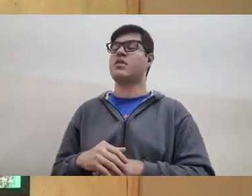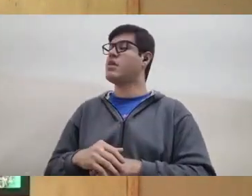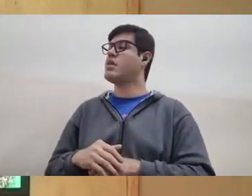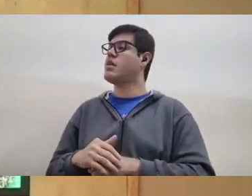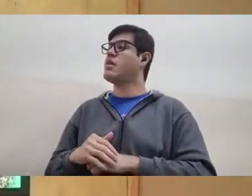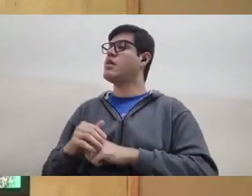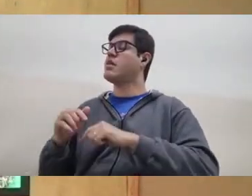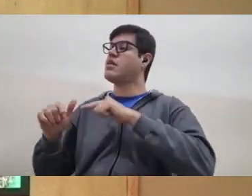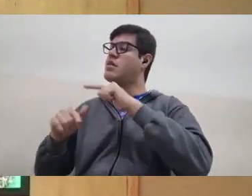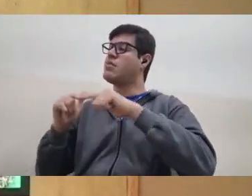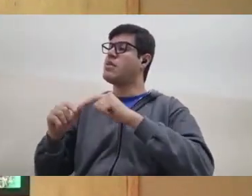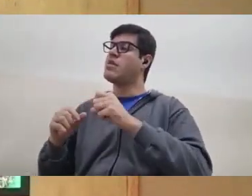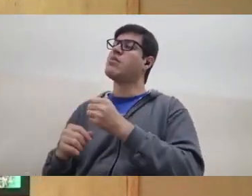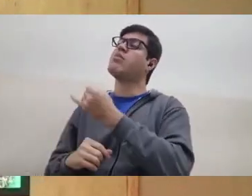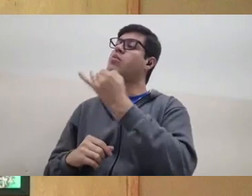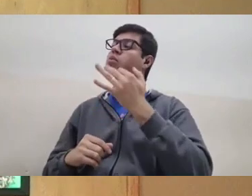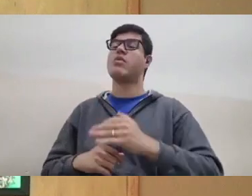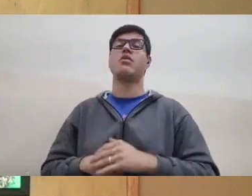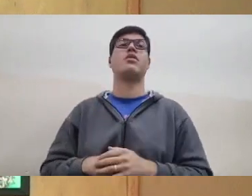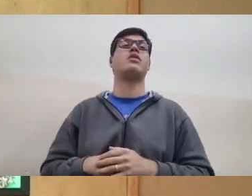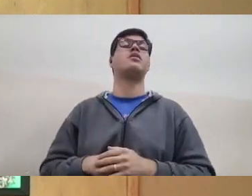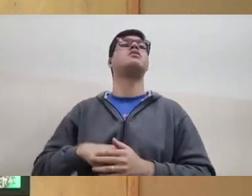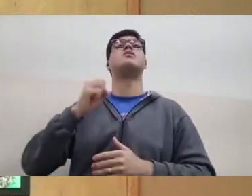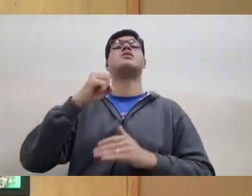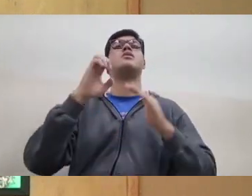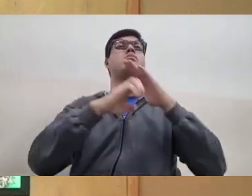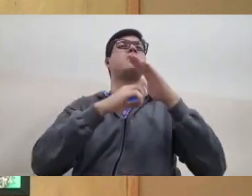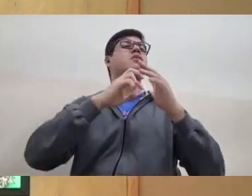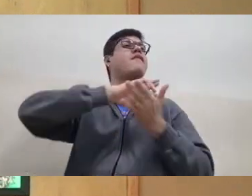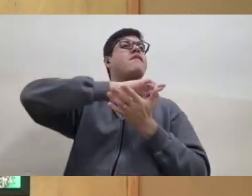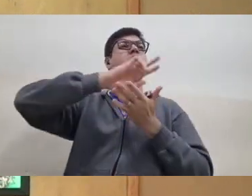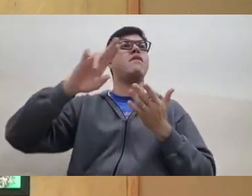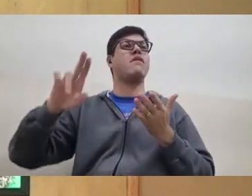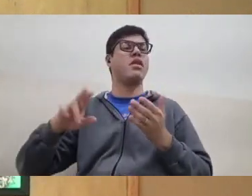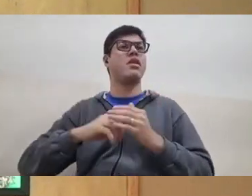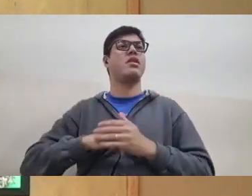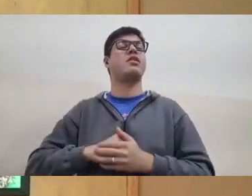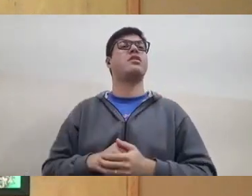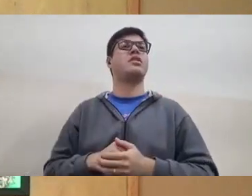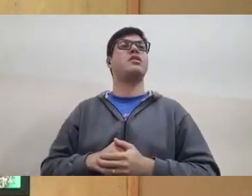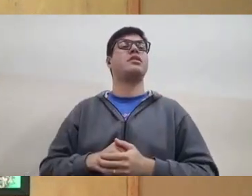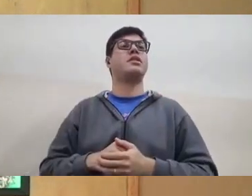eu trabalhei na porta Trabalhei na na na